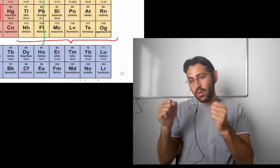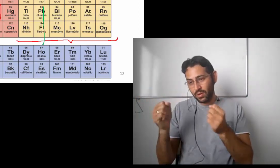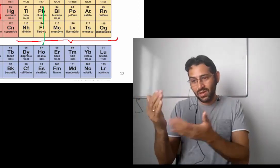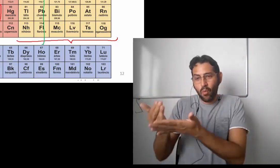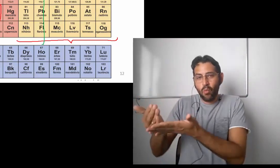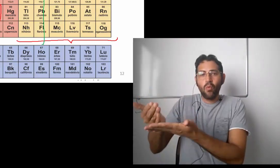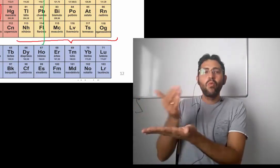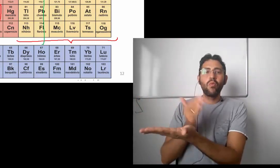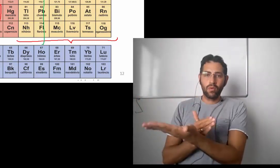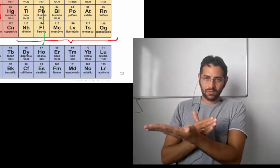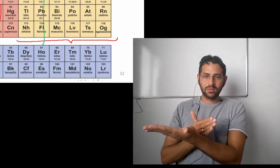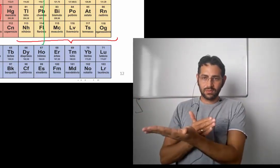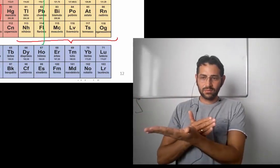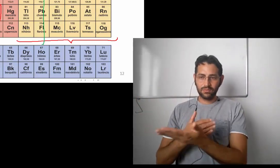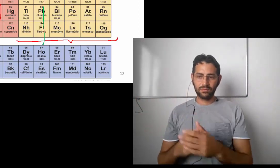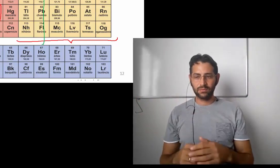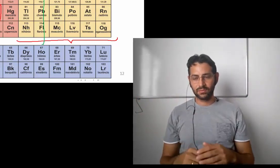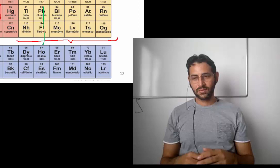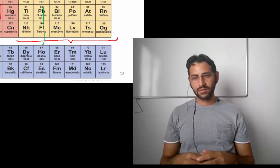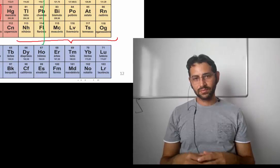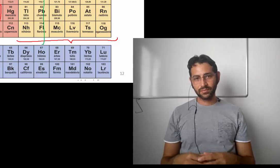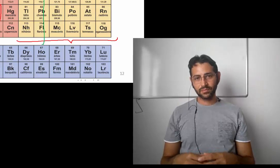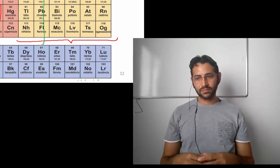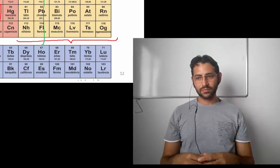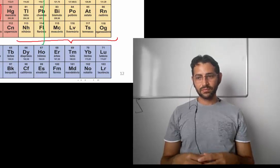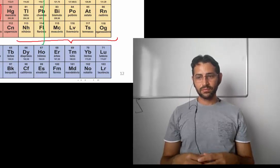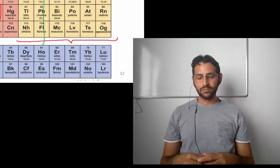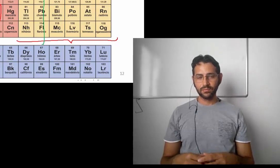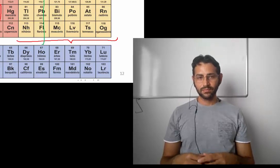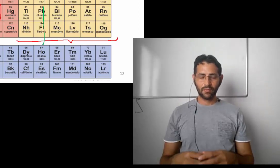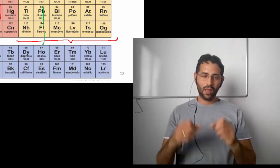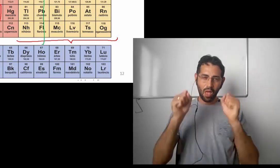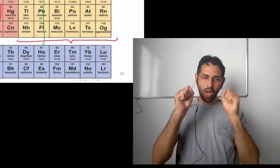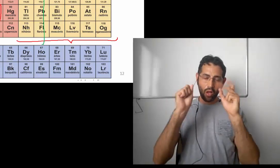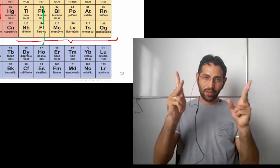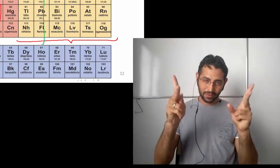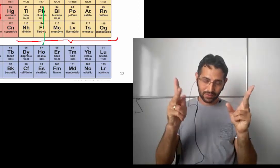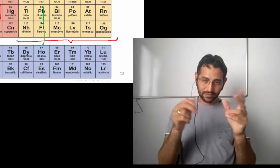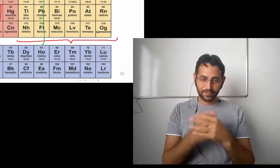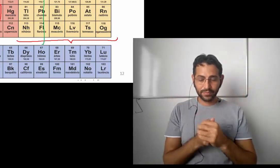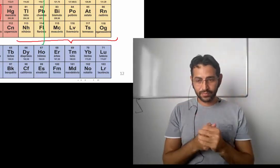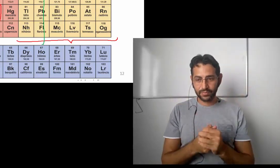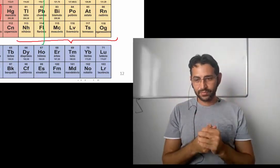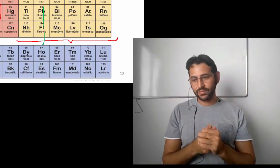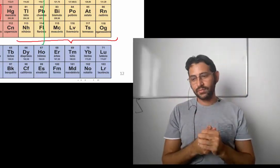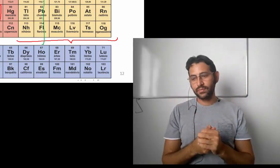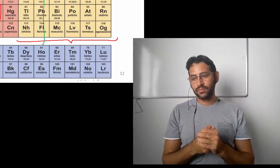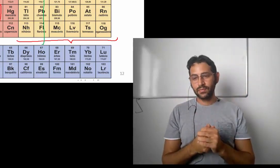Porque são os que têm o orbital F. Ok, pessoal.